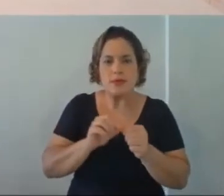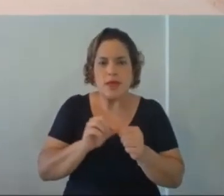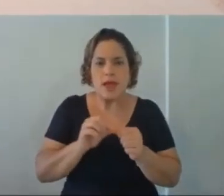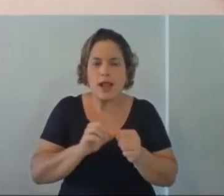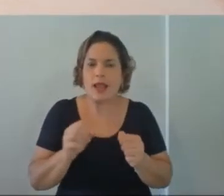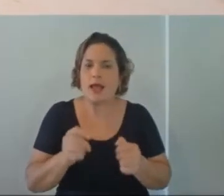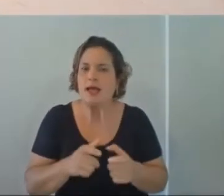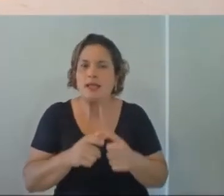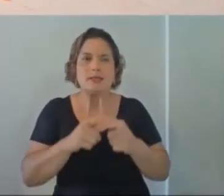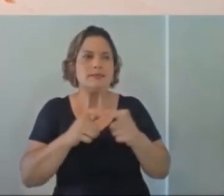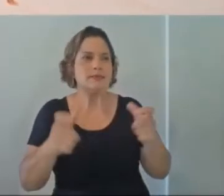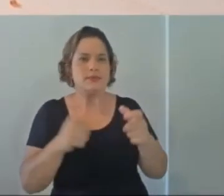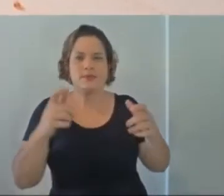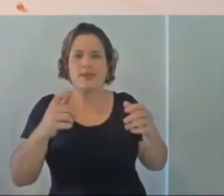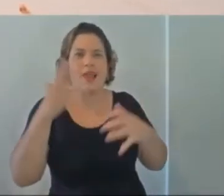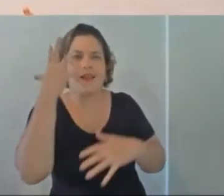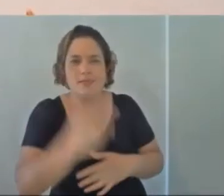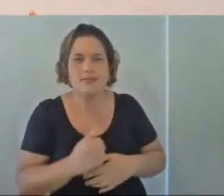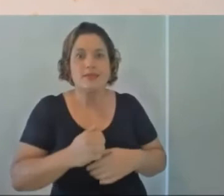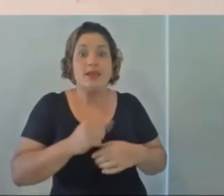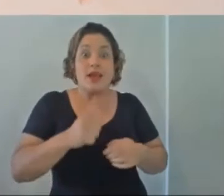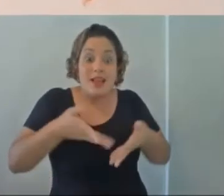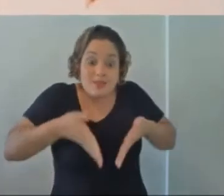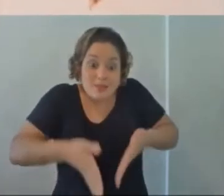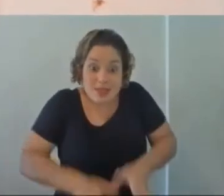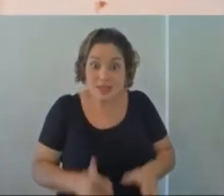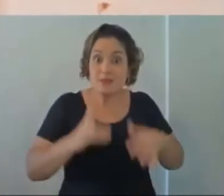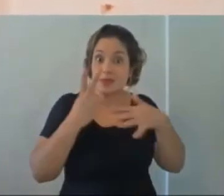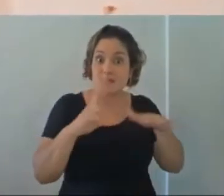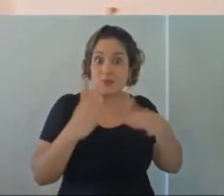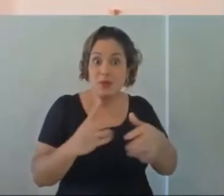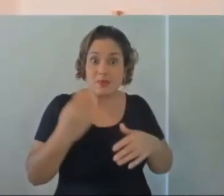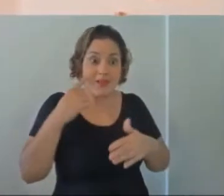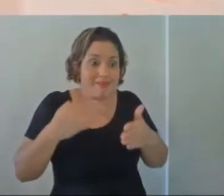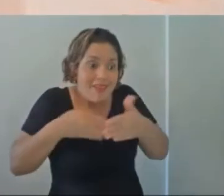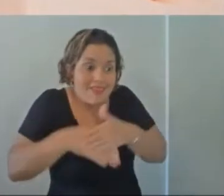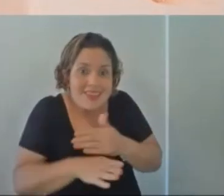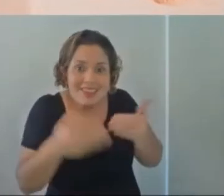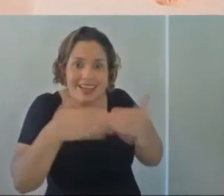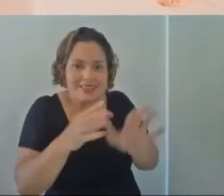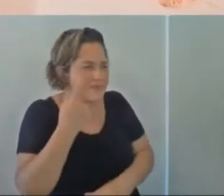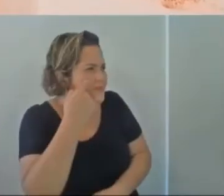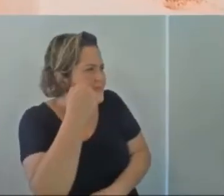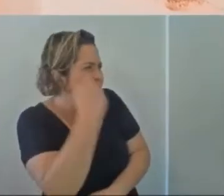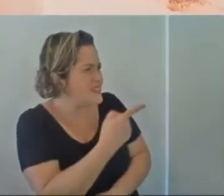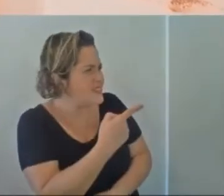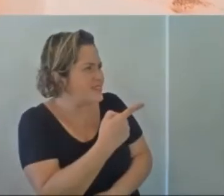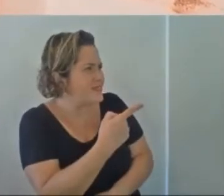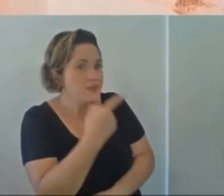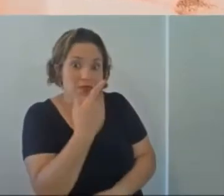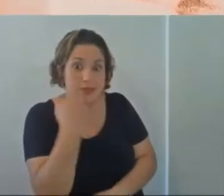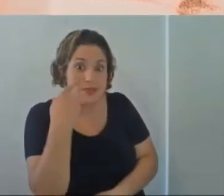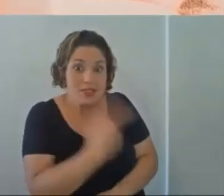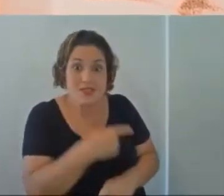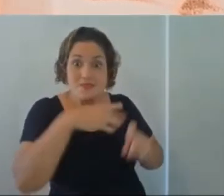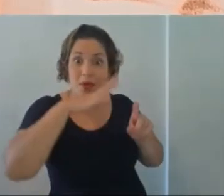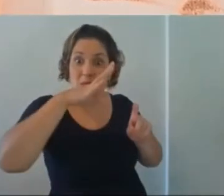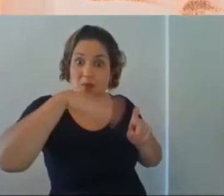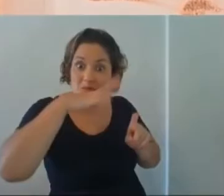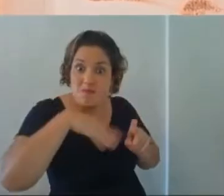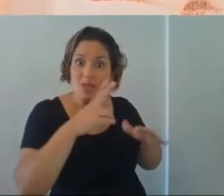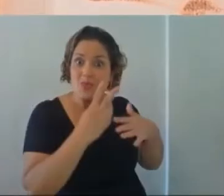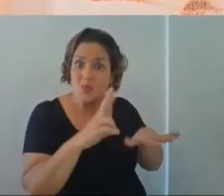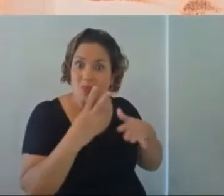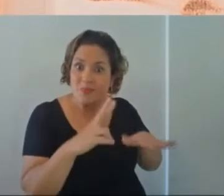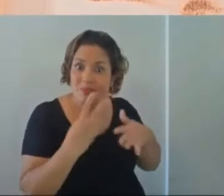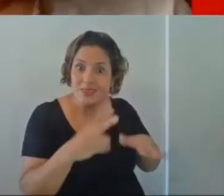está na abertura, na entrada da exposição, em que um ser mitológico, né, está vindo à luz, está